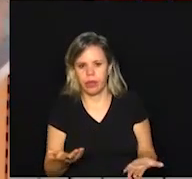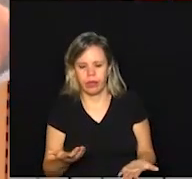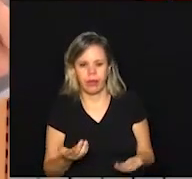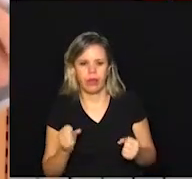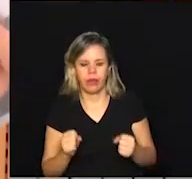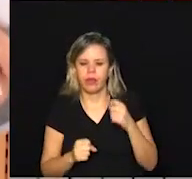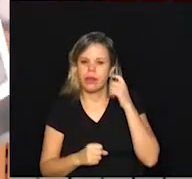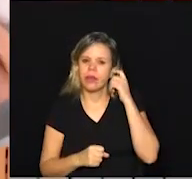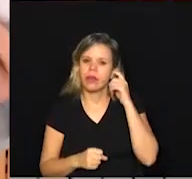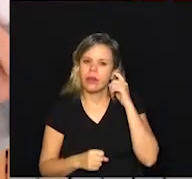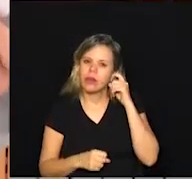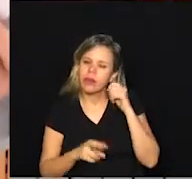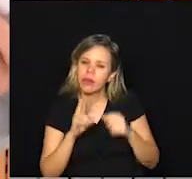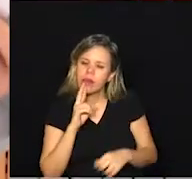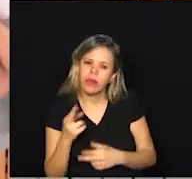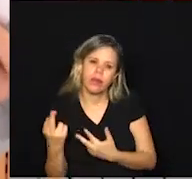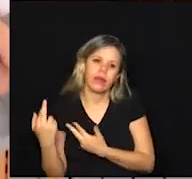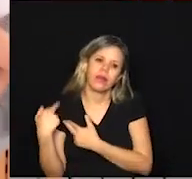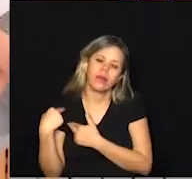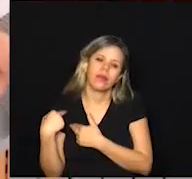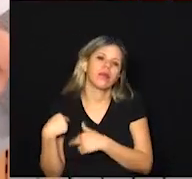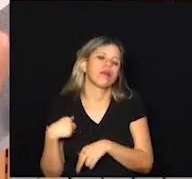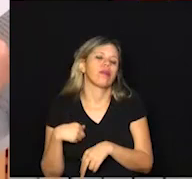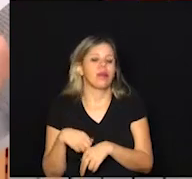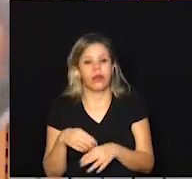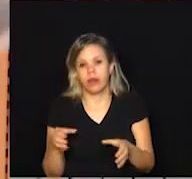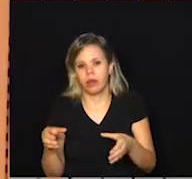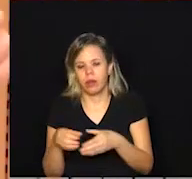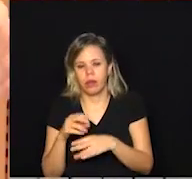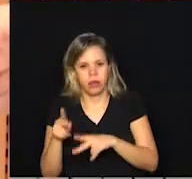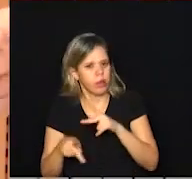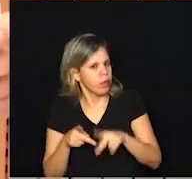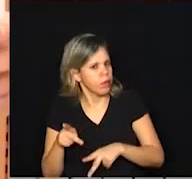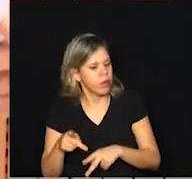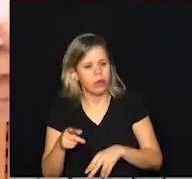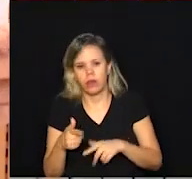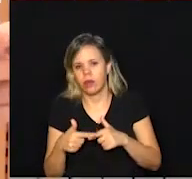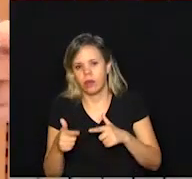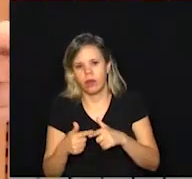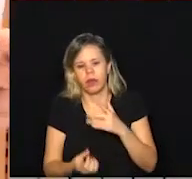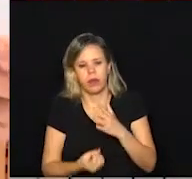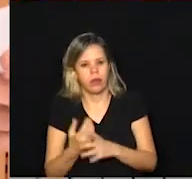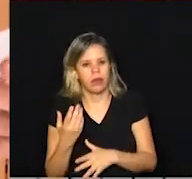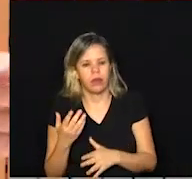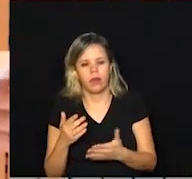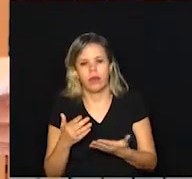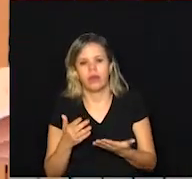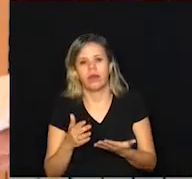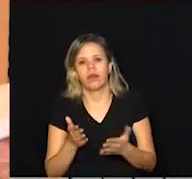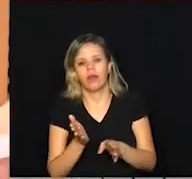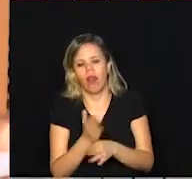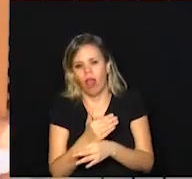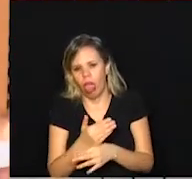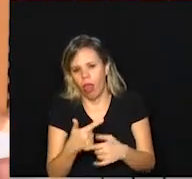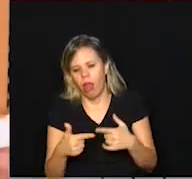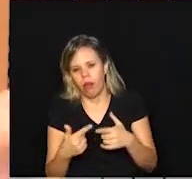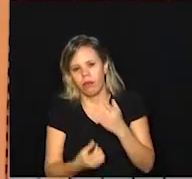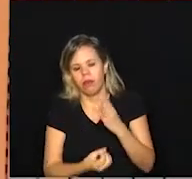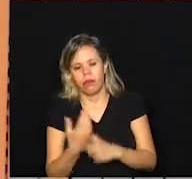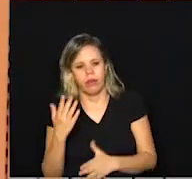para poder responder da parte da comunidade aos problemas do vandalismo é